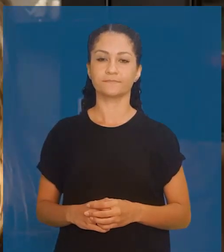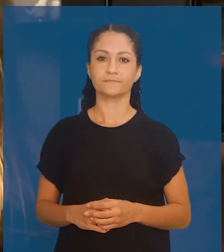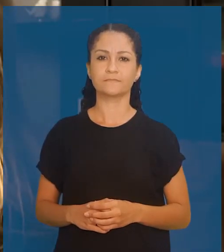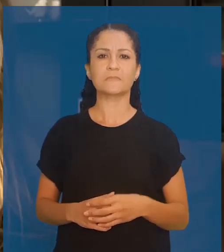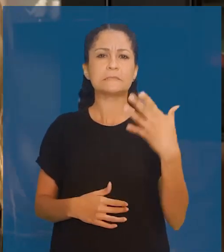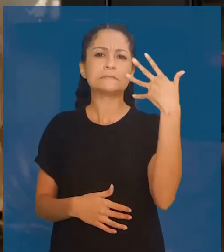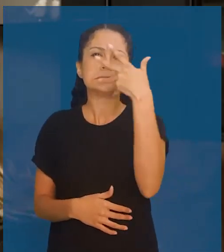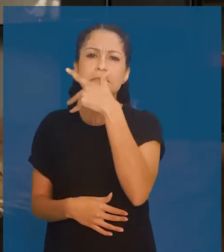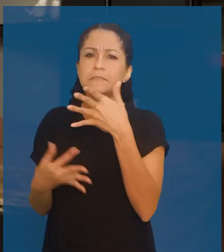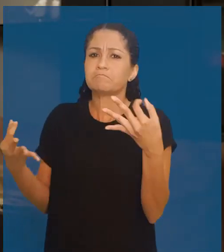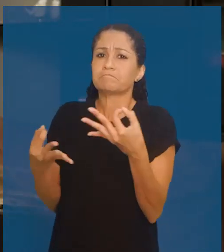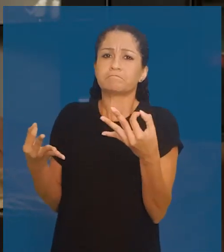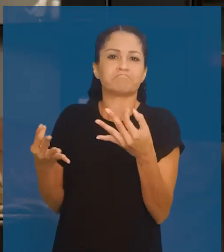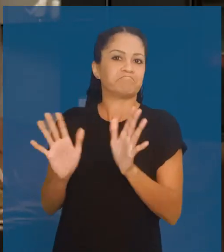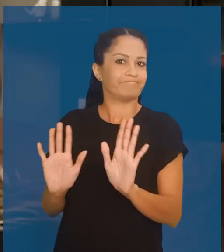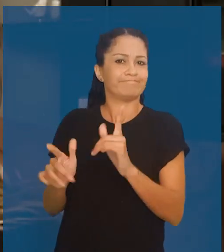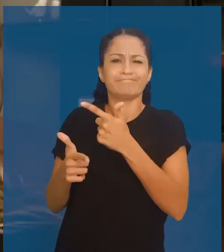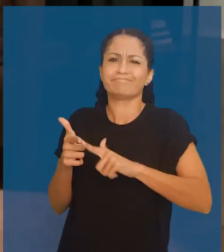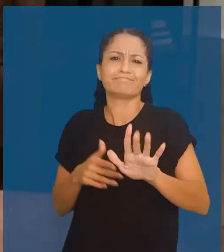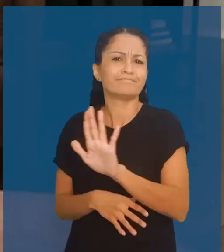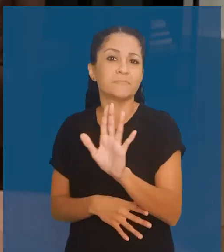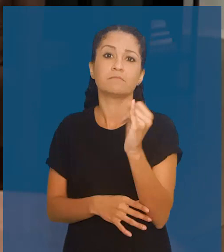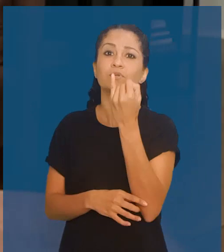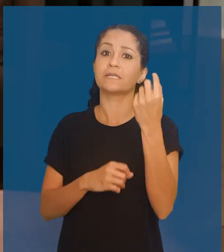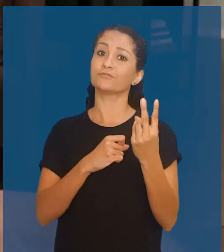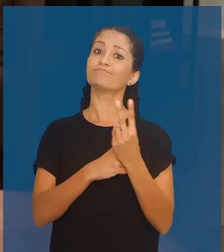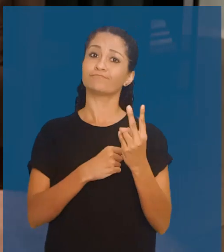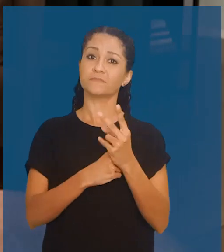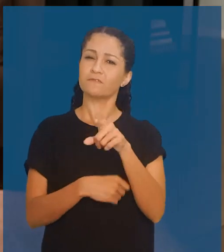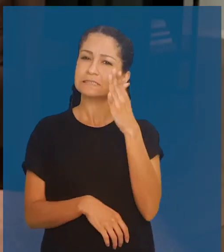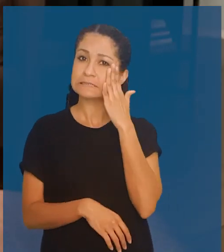Ela não fica tão bonita, não tem problema. O importante é a gente se proteger.